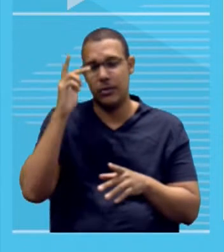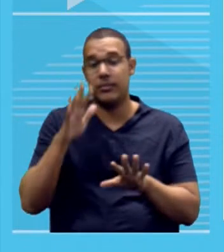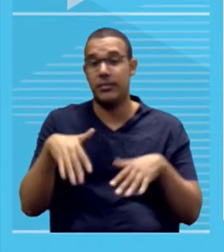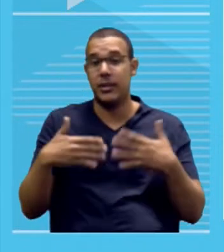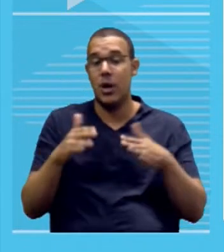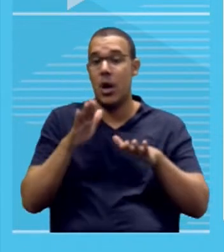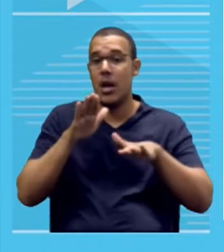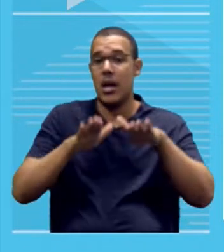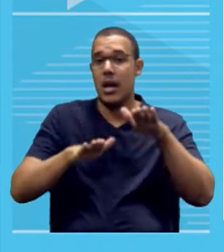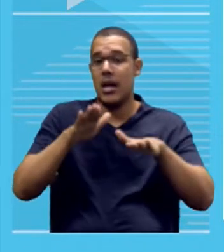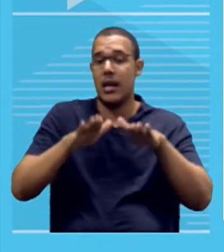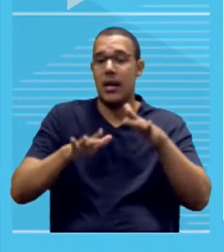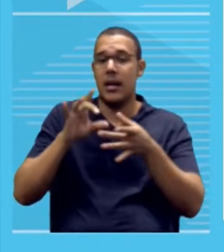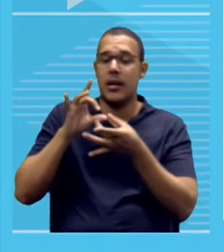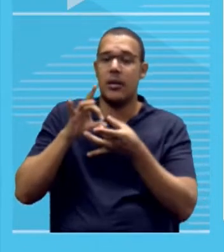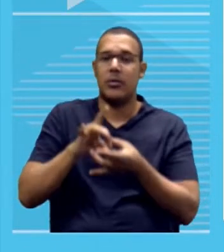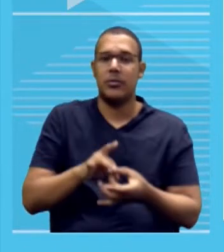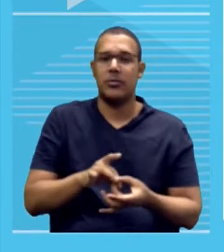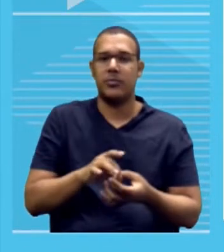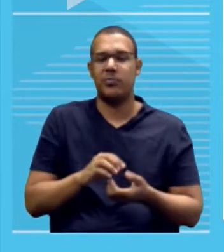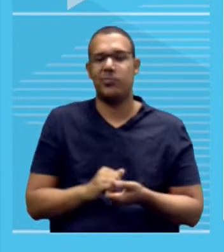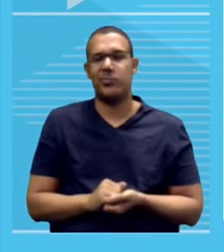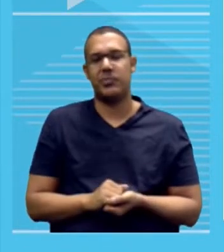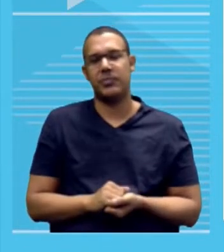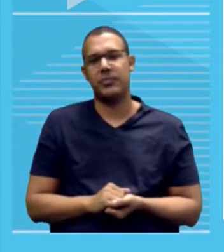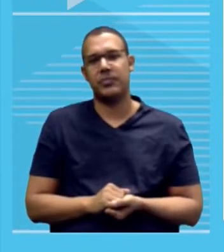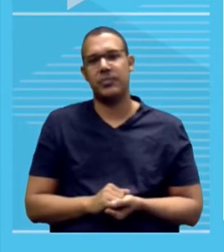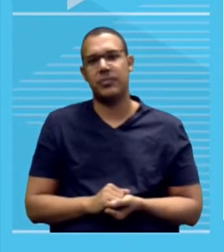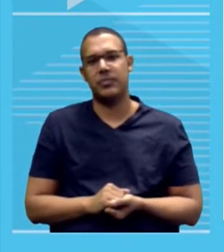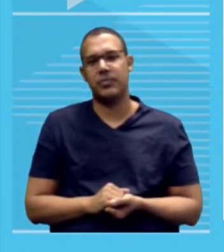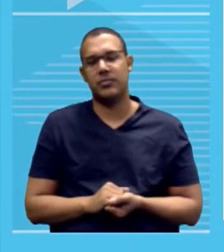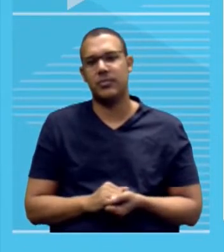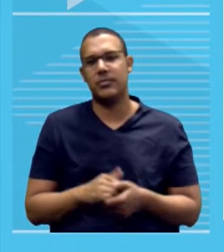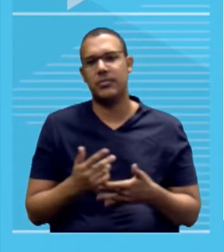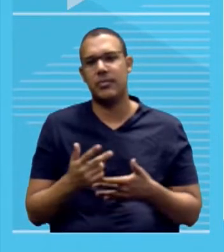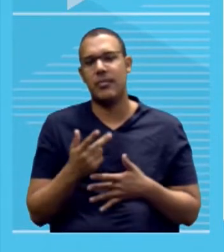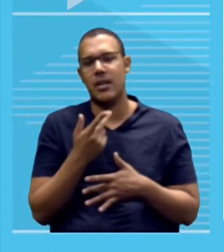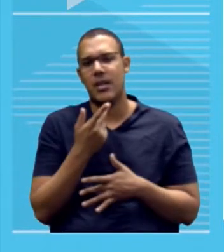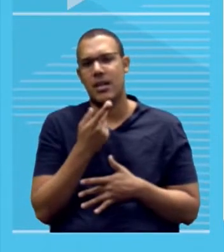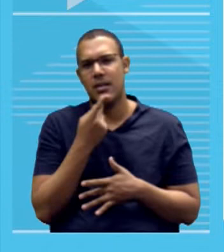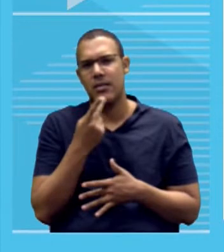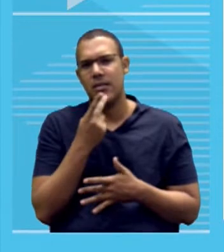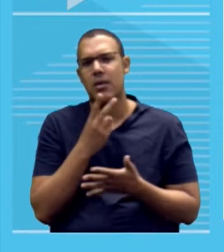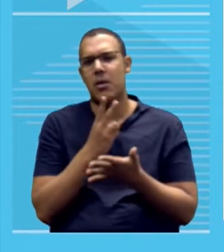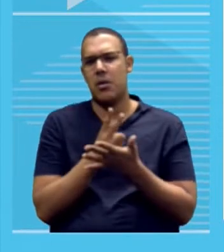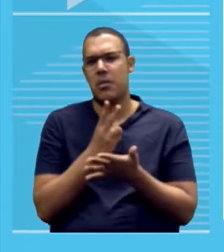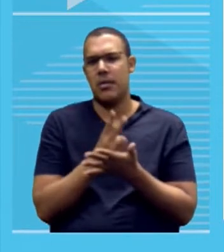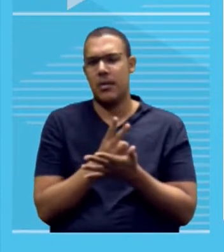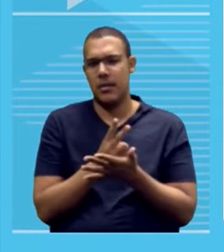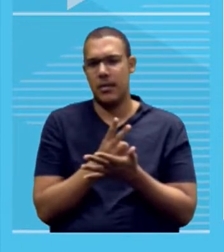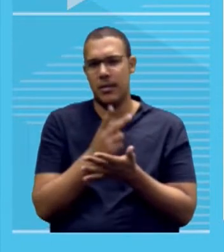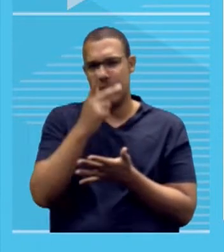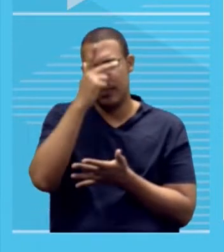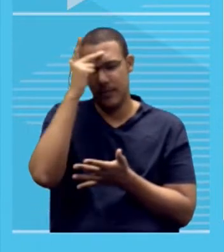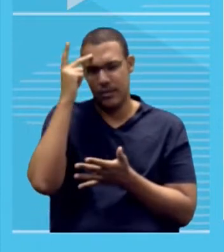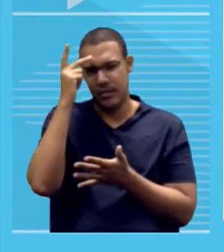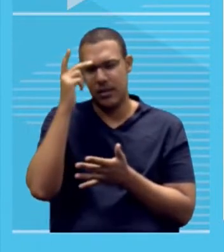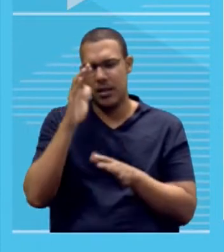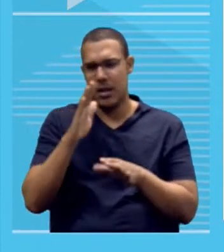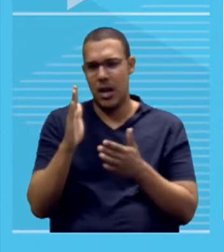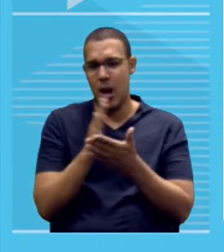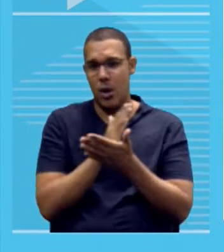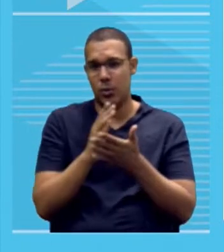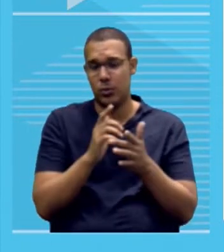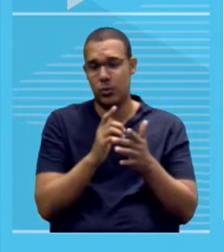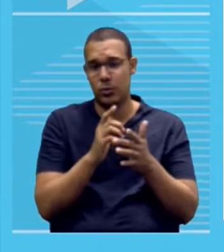depende do nosso contexto certamente você fala até com a mesma pessoa e situação diferente